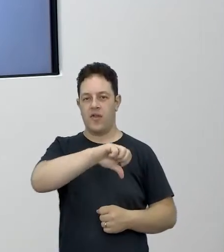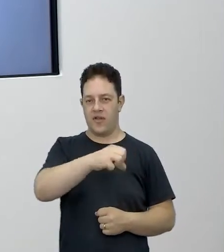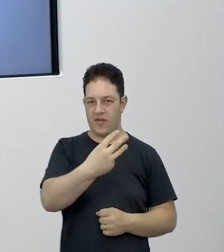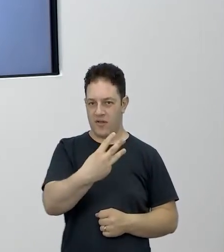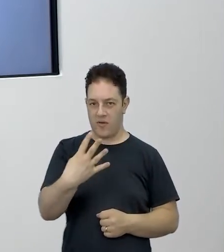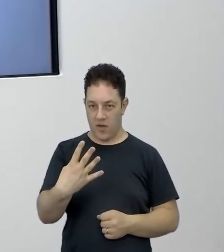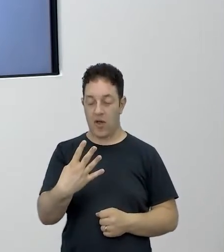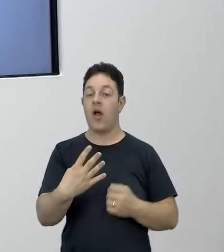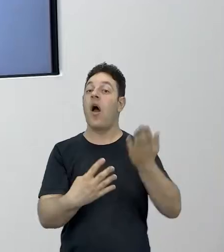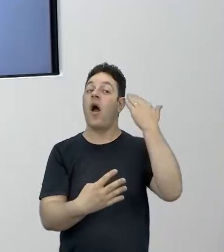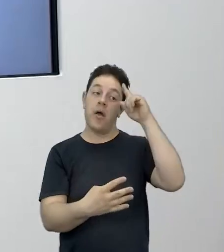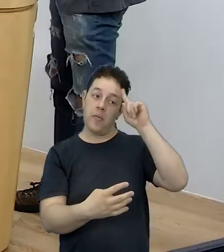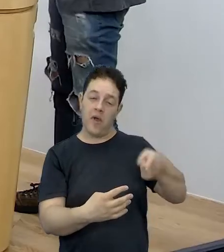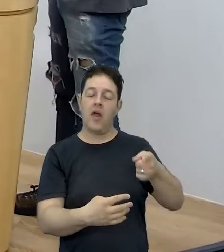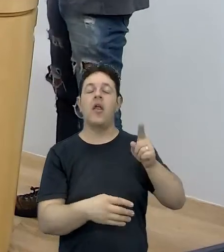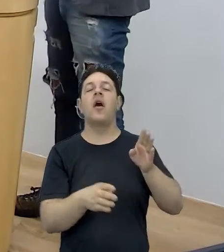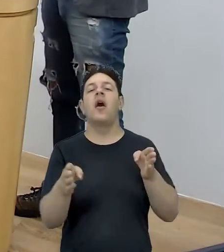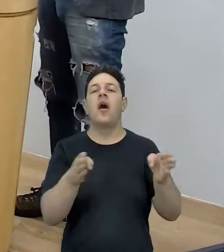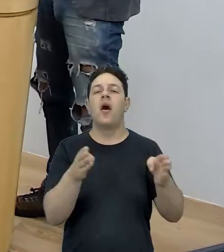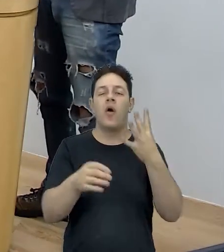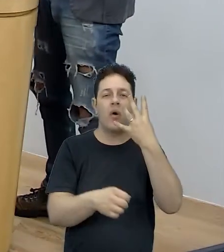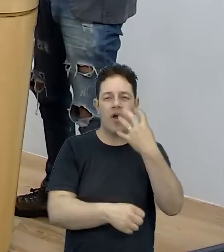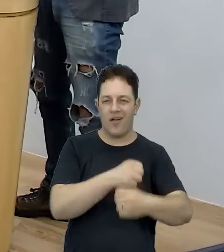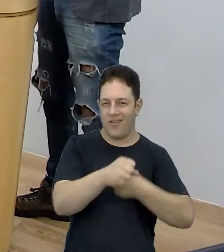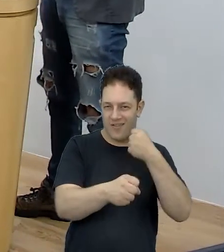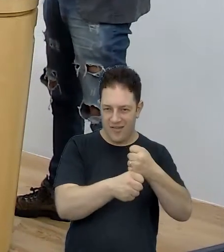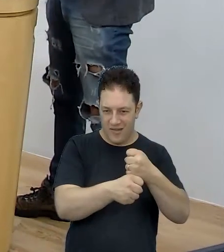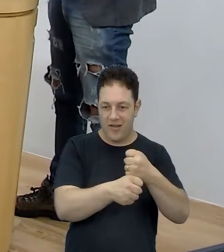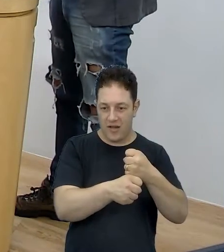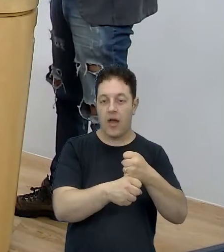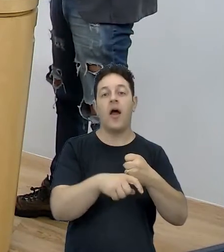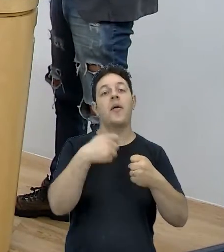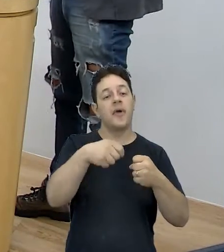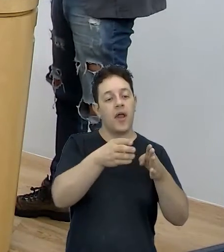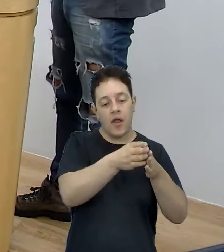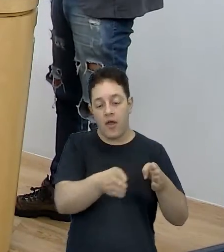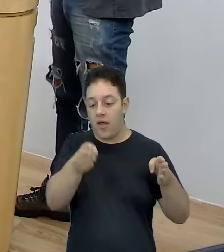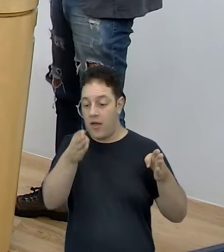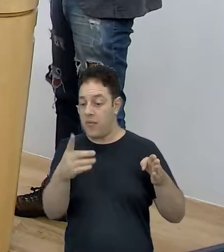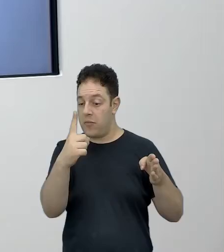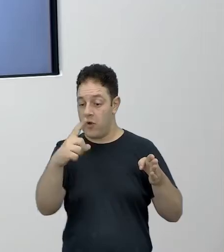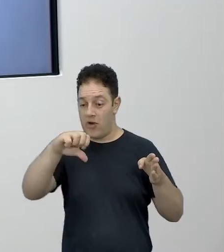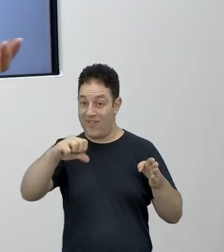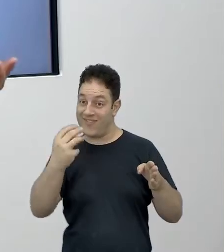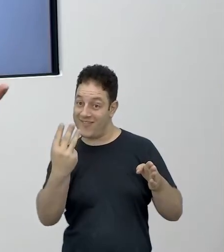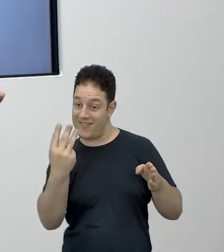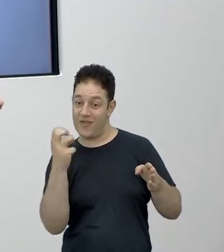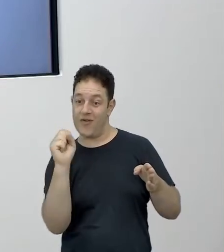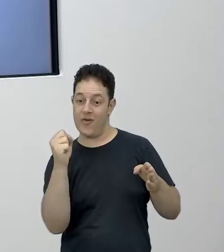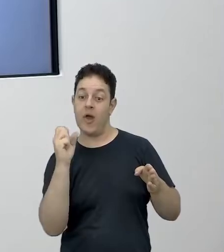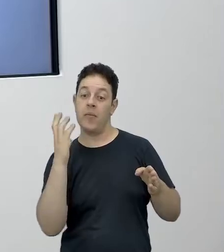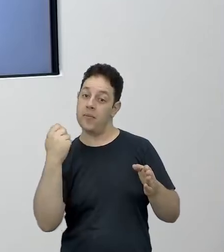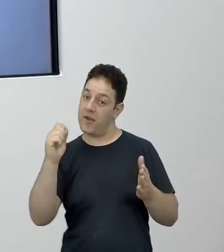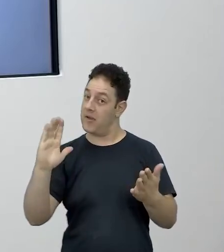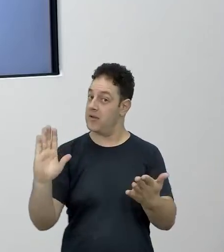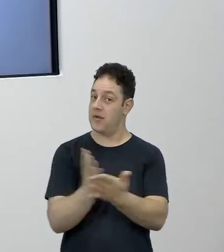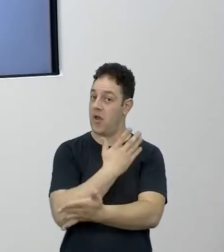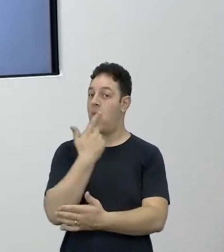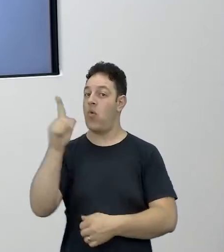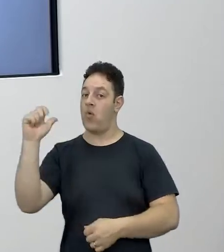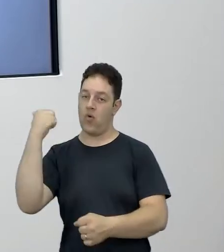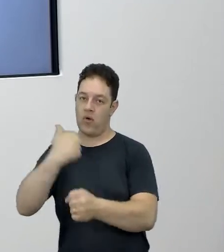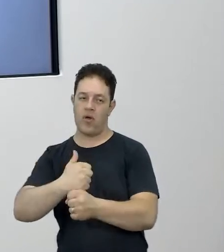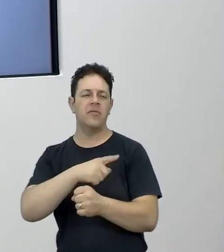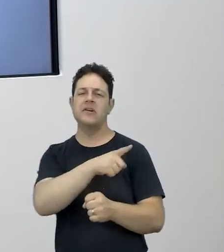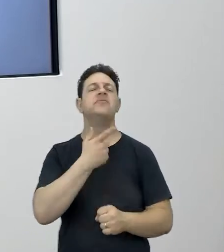lá era de 4 anos, ele precisava sair em 1938. Mas ele não queria sair do poder. Então,